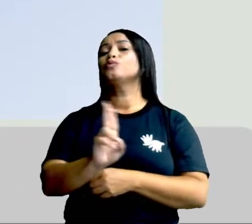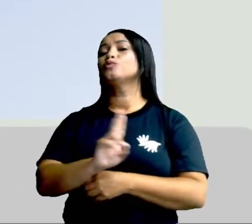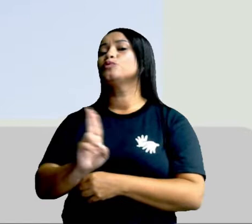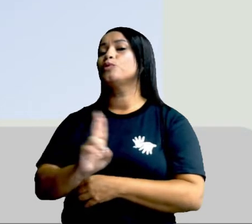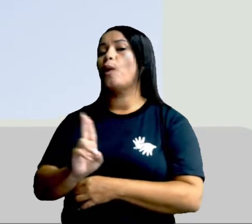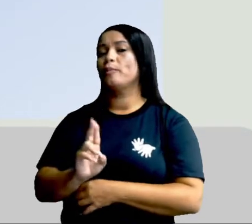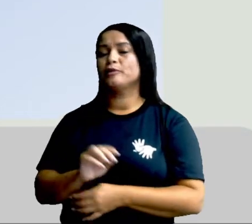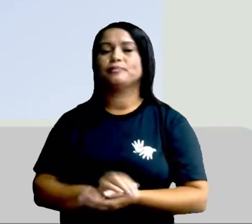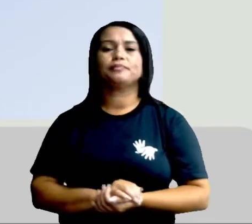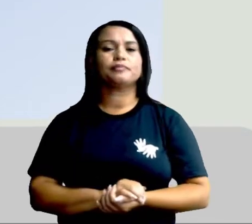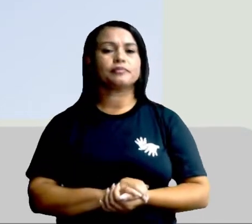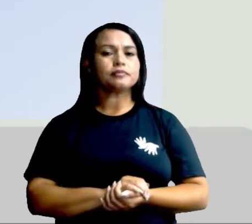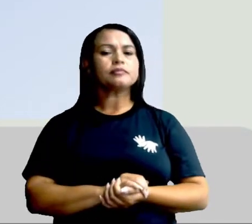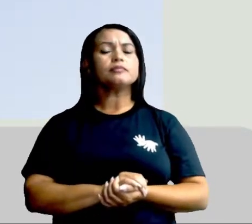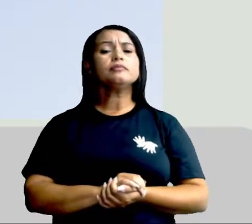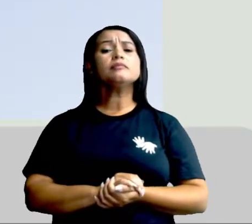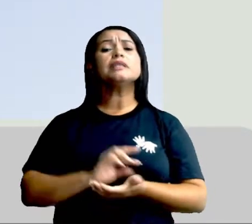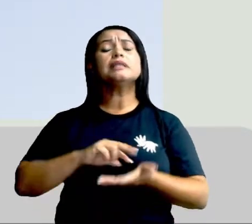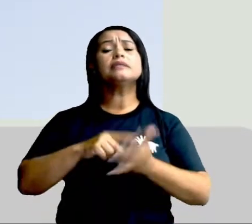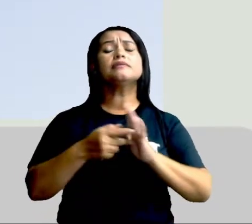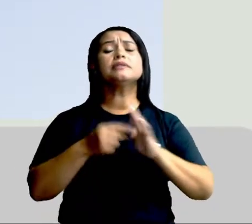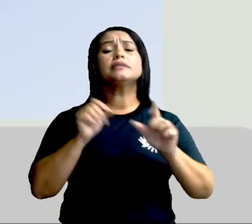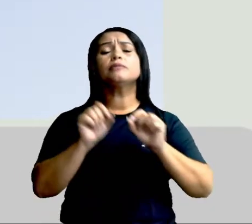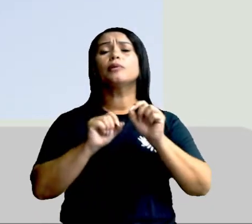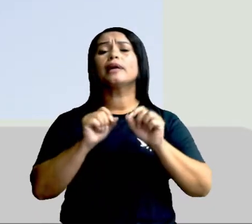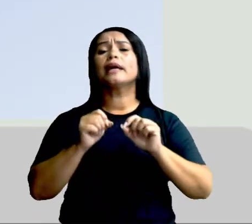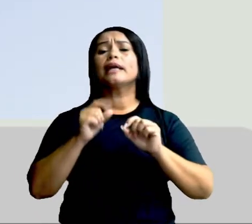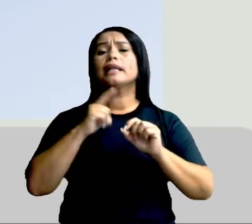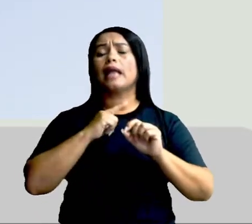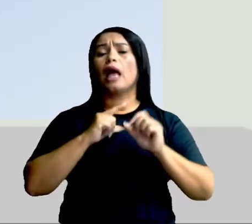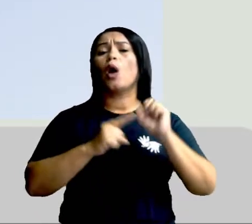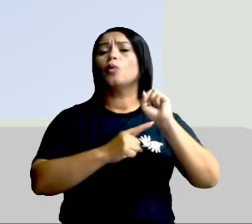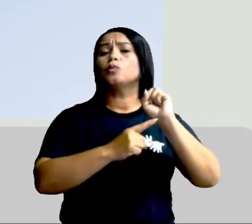nomes. É o que faz com que os